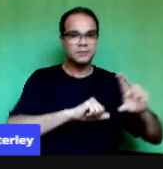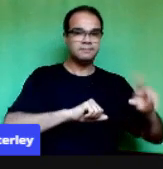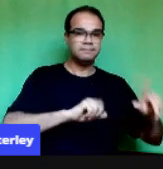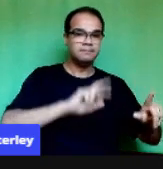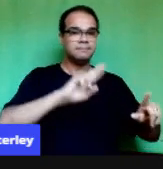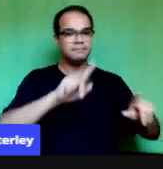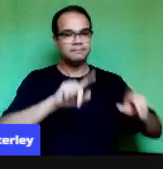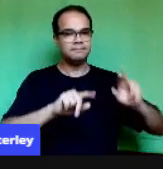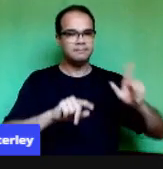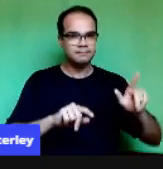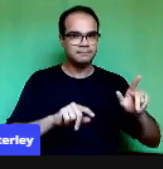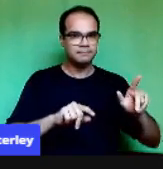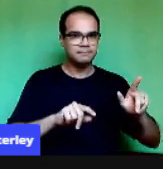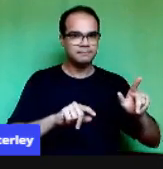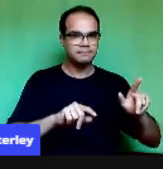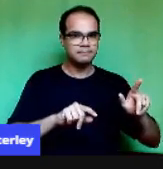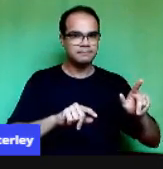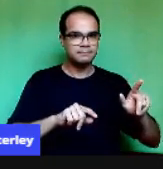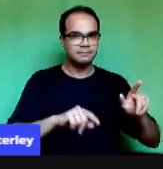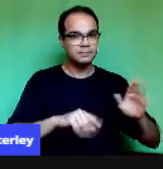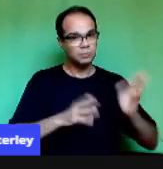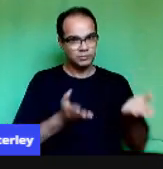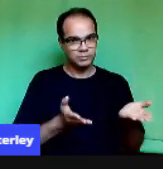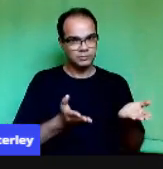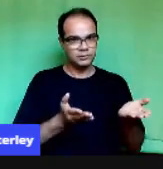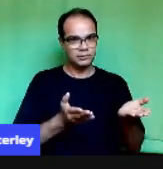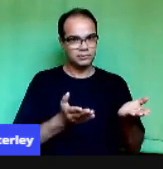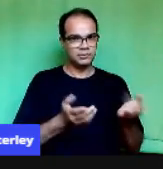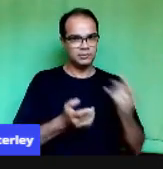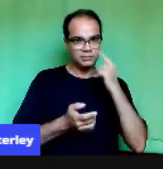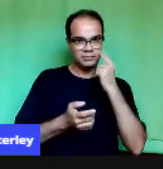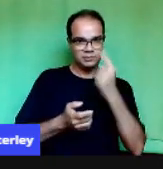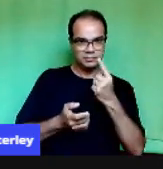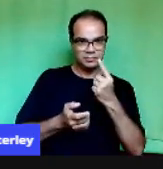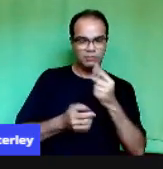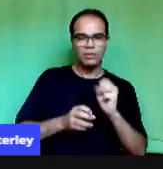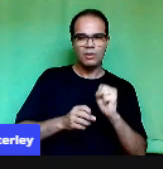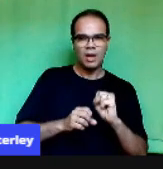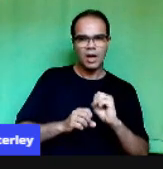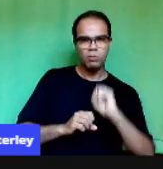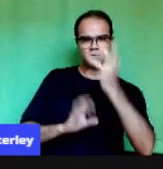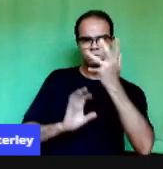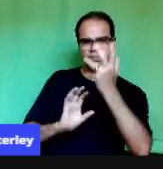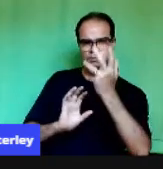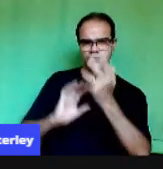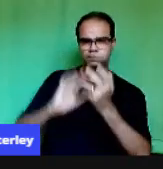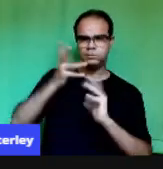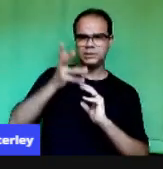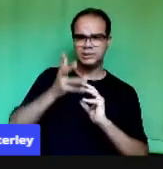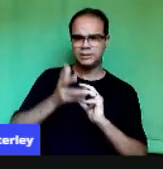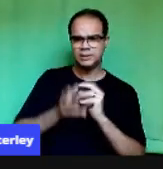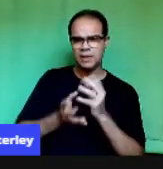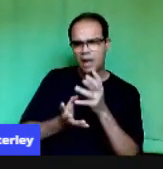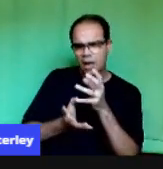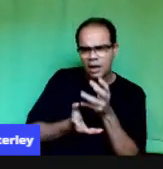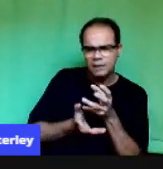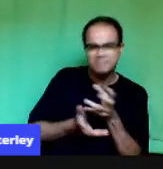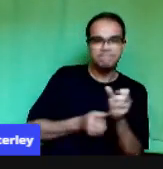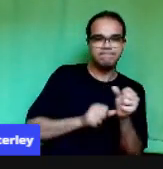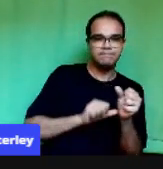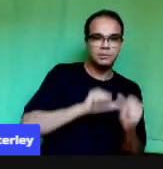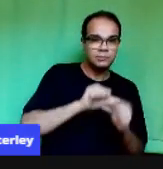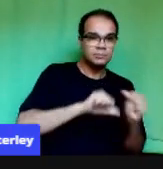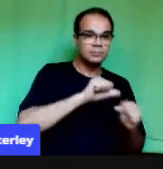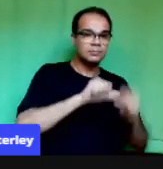a calamidade, ela se torna uma grande professora. Olha que interessante. E é a partir dessa linha que nós